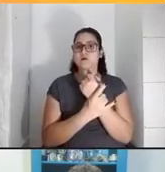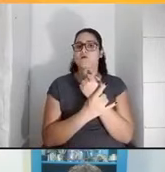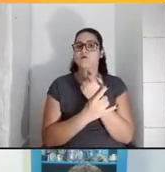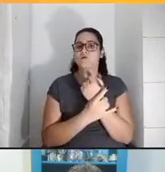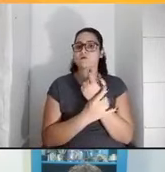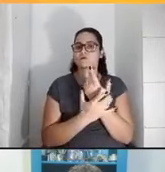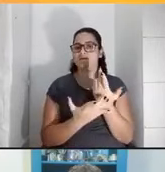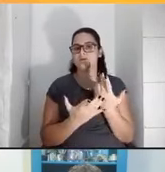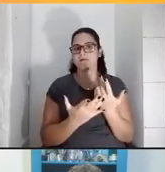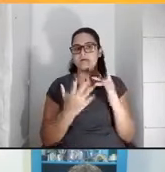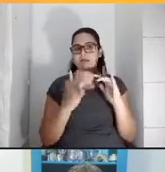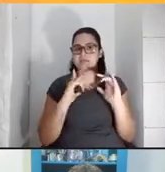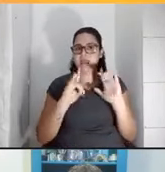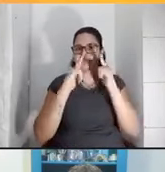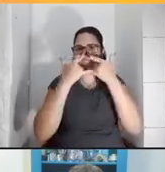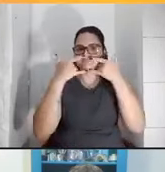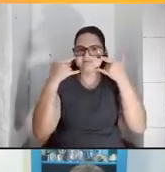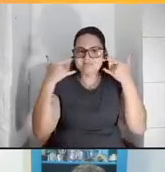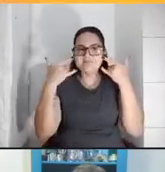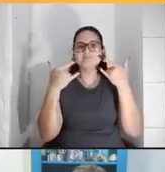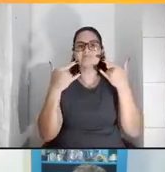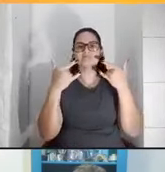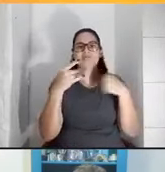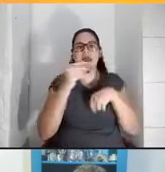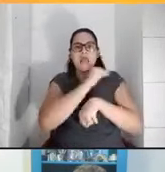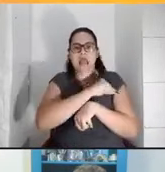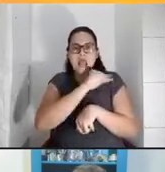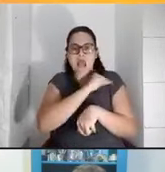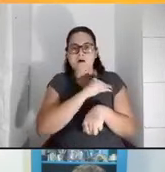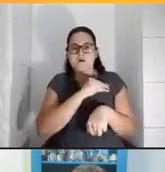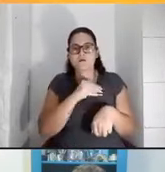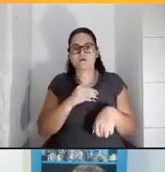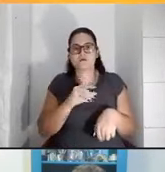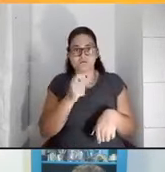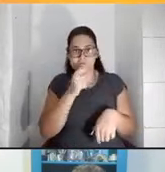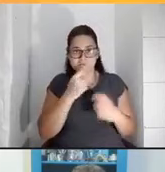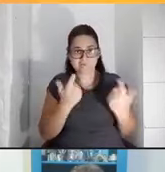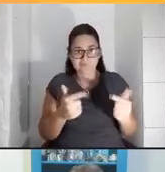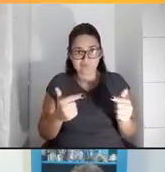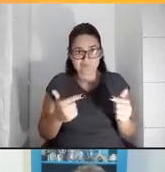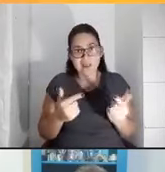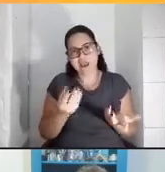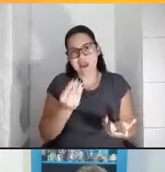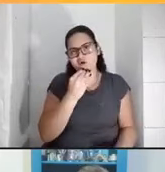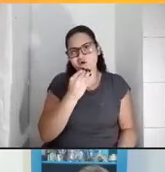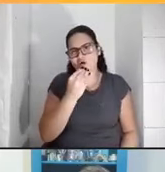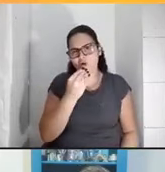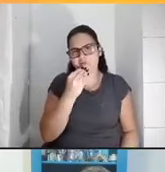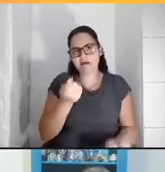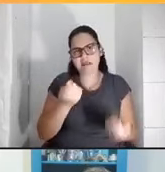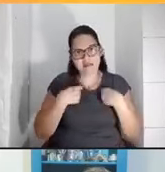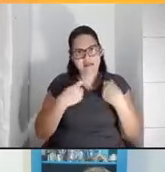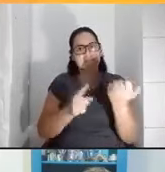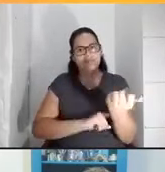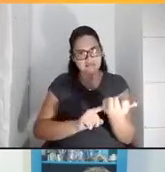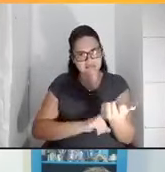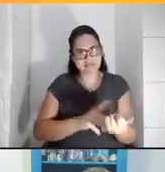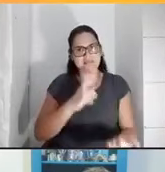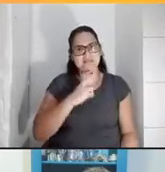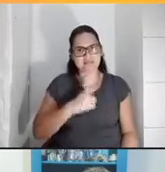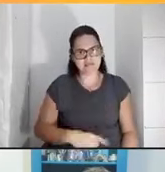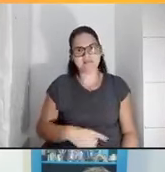os equipamentos necessários, é lógico que gera o estresse, gera a depressão, e tudo isso